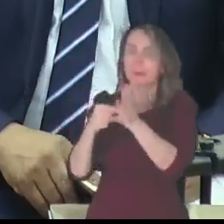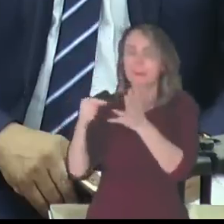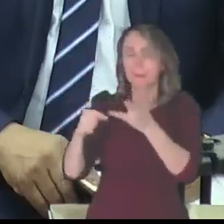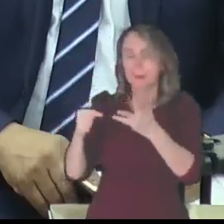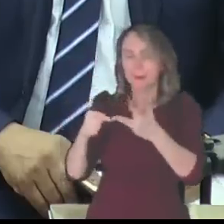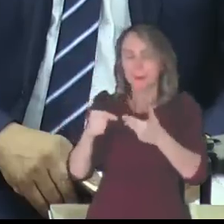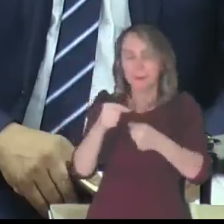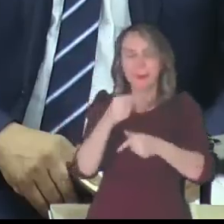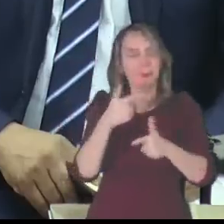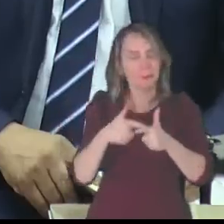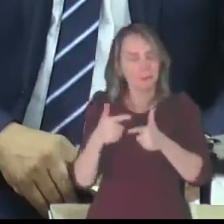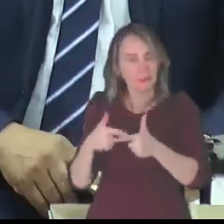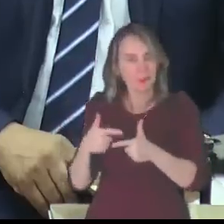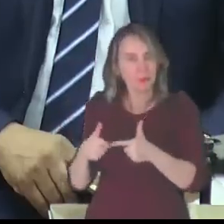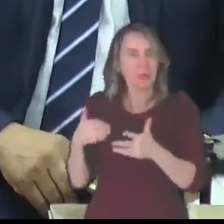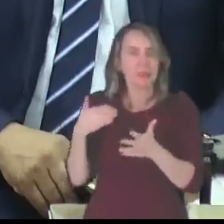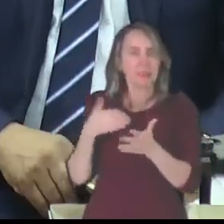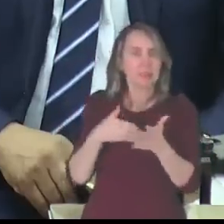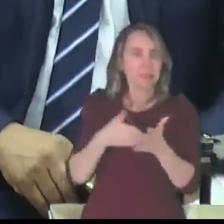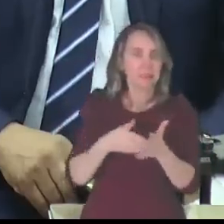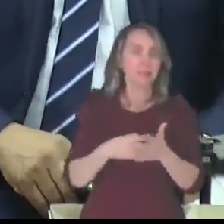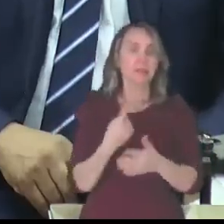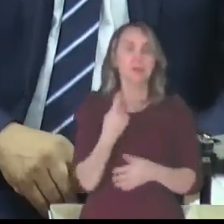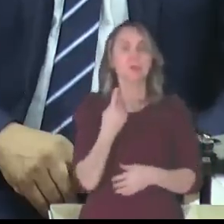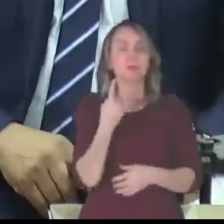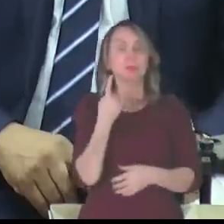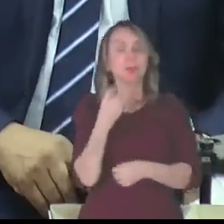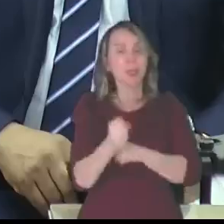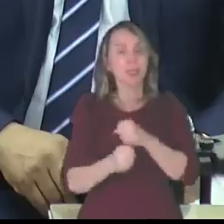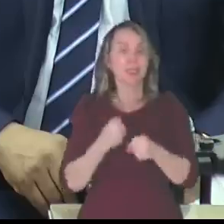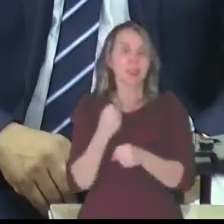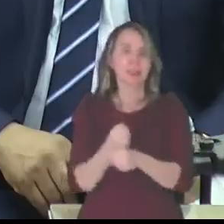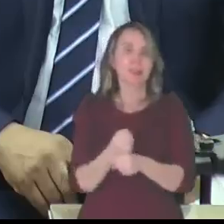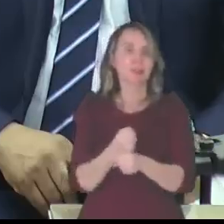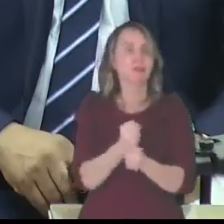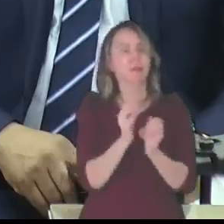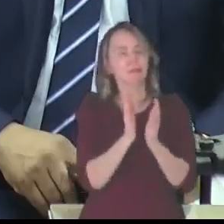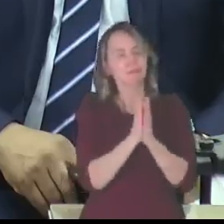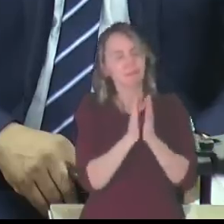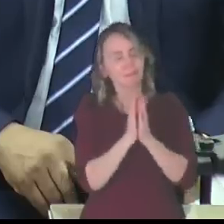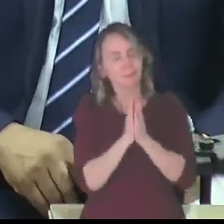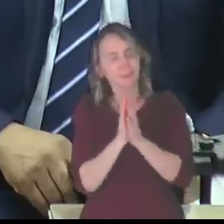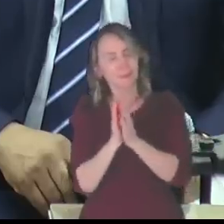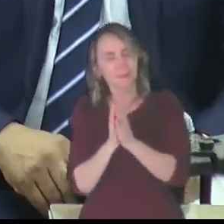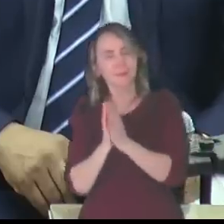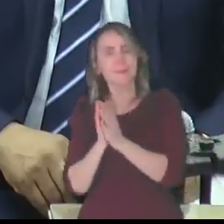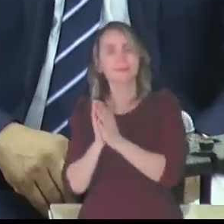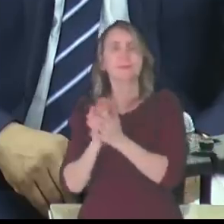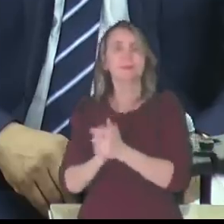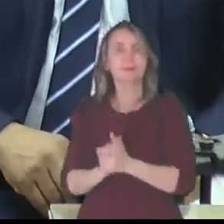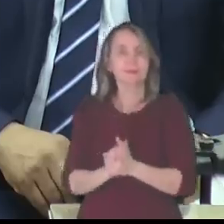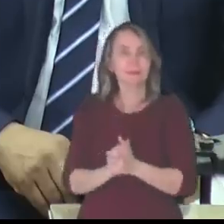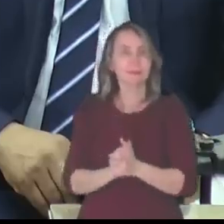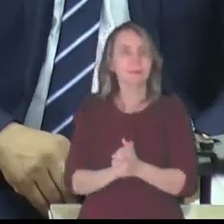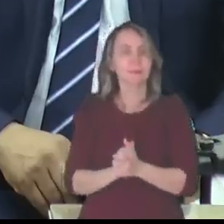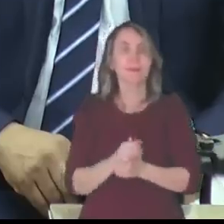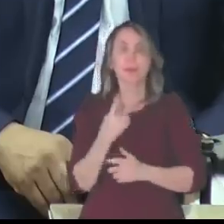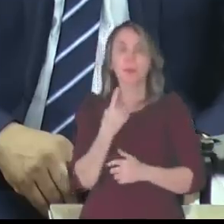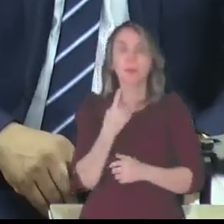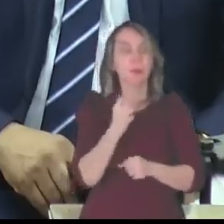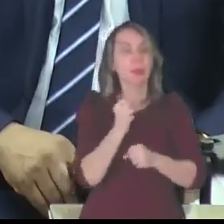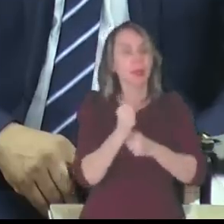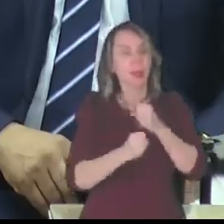as S Passei mais de um ano orando o Salmo 144 Passei mais de um ano orando